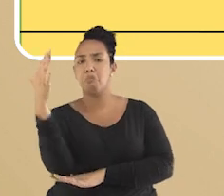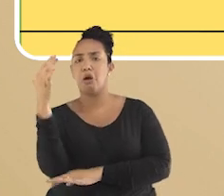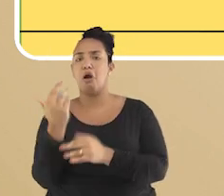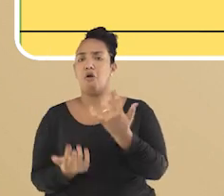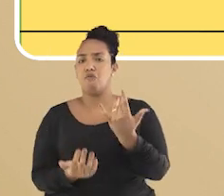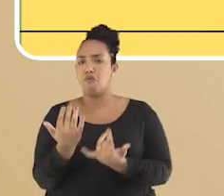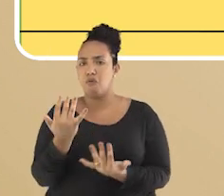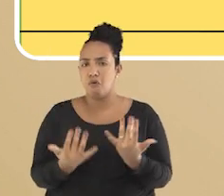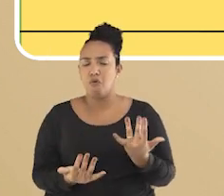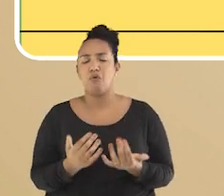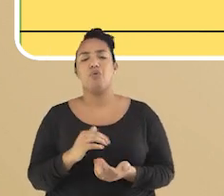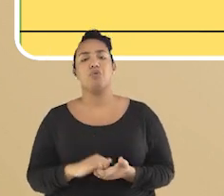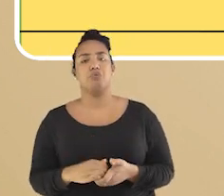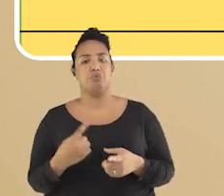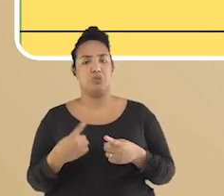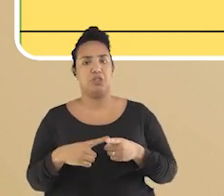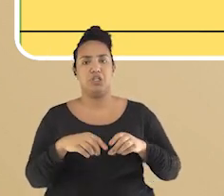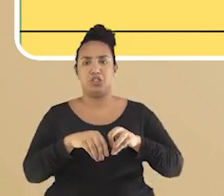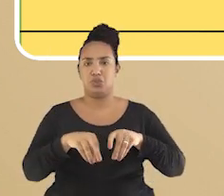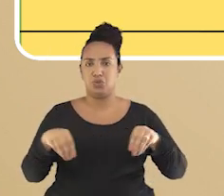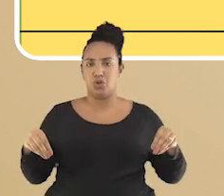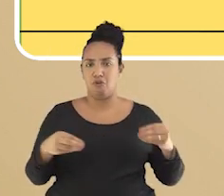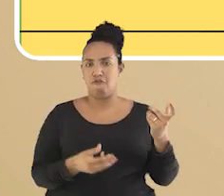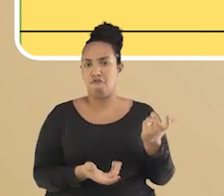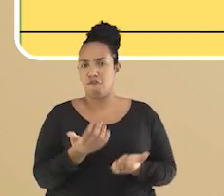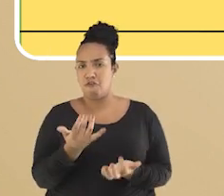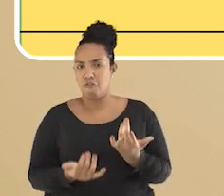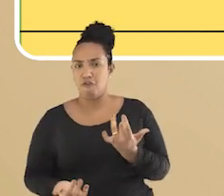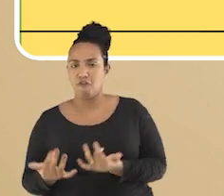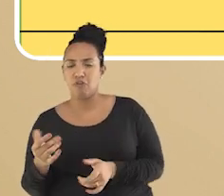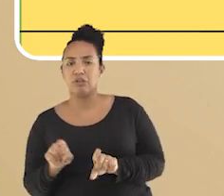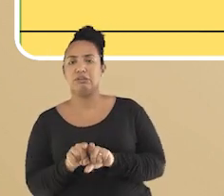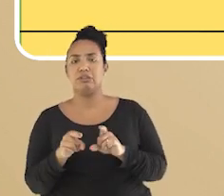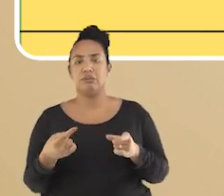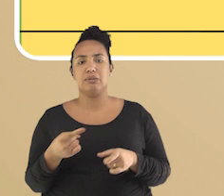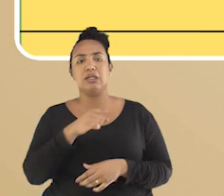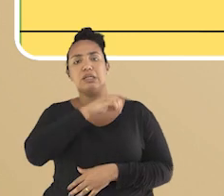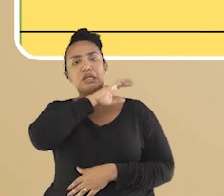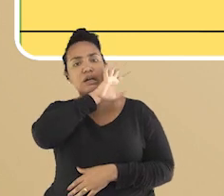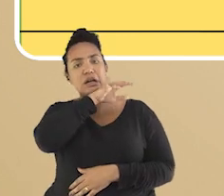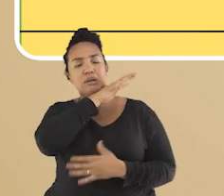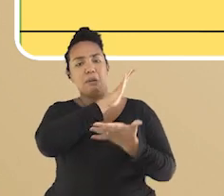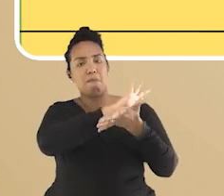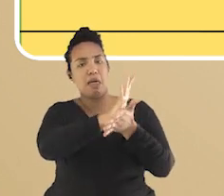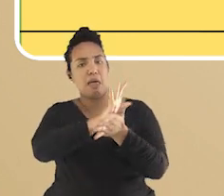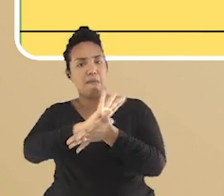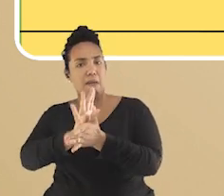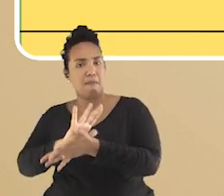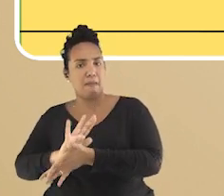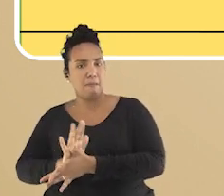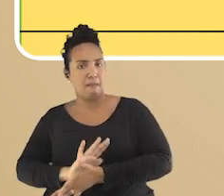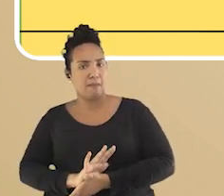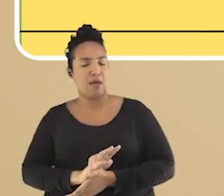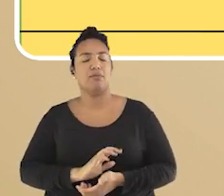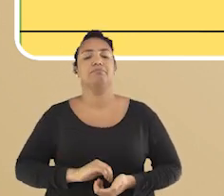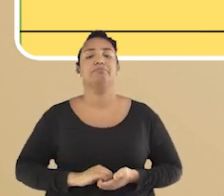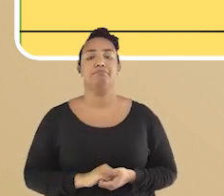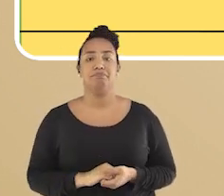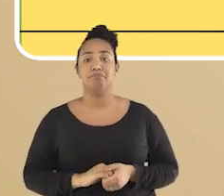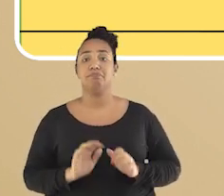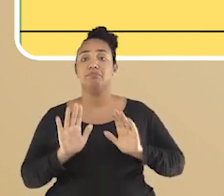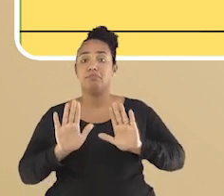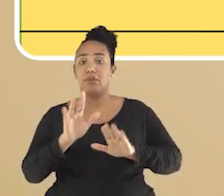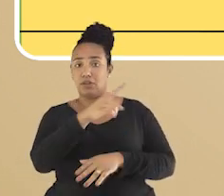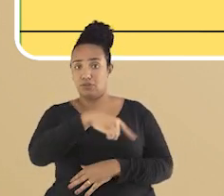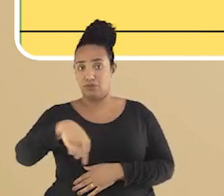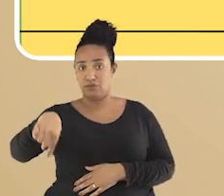às florestas, queimando o solo e extinguindo os animais e a biodiversidade do local. Mas